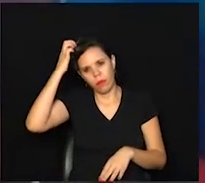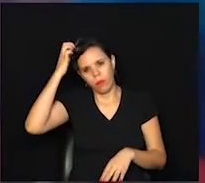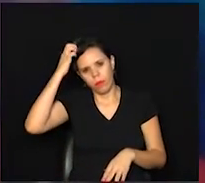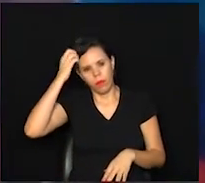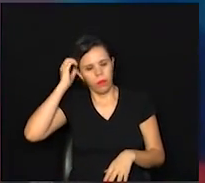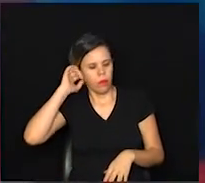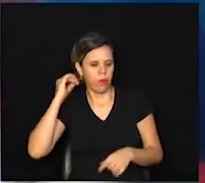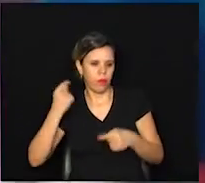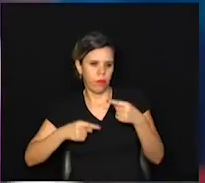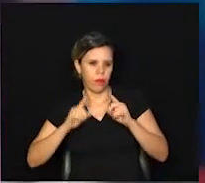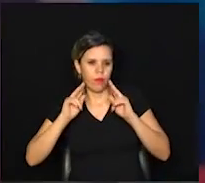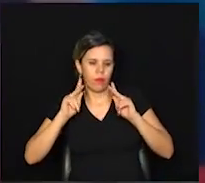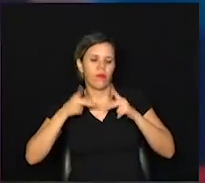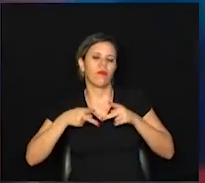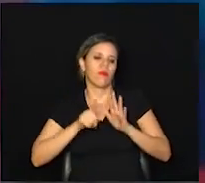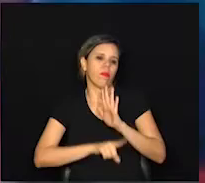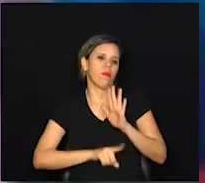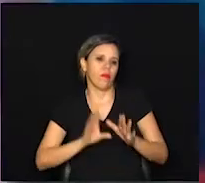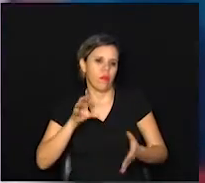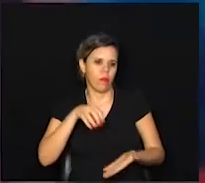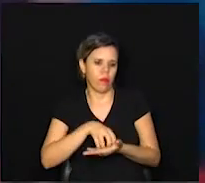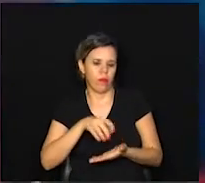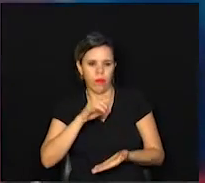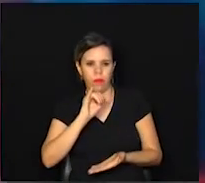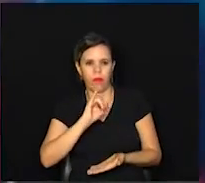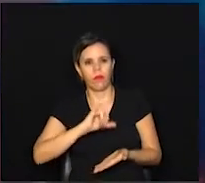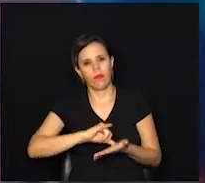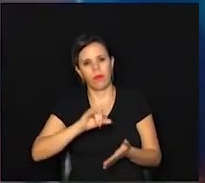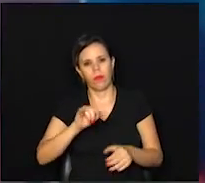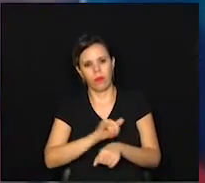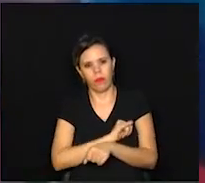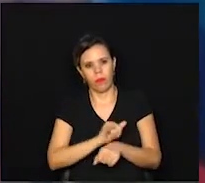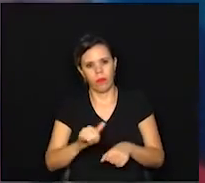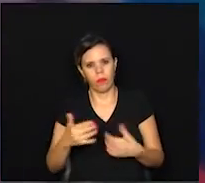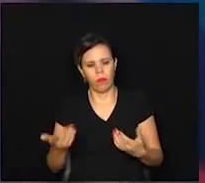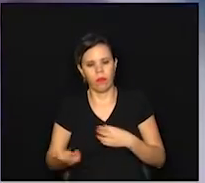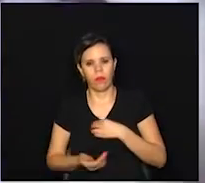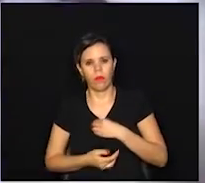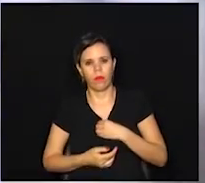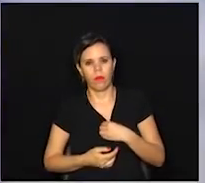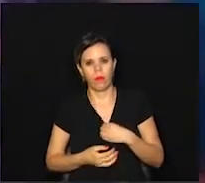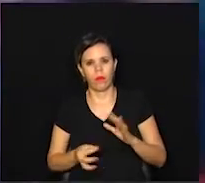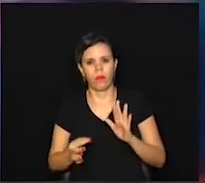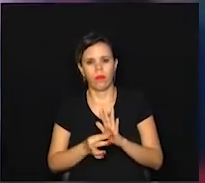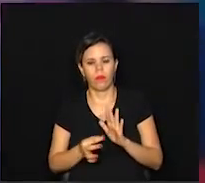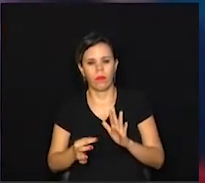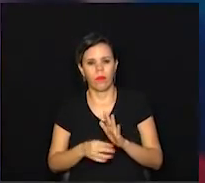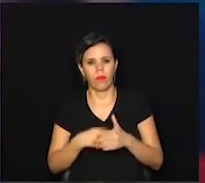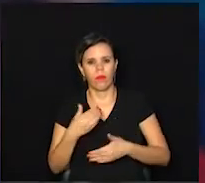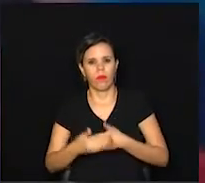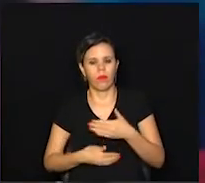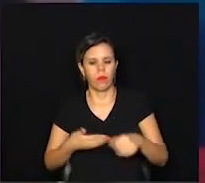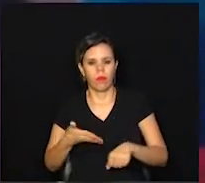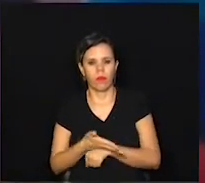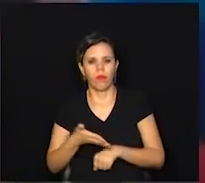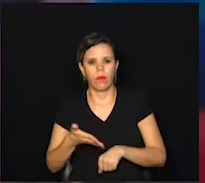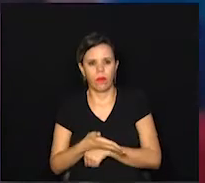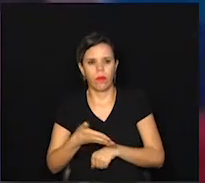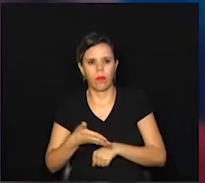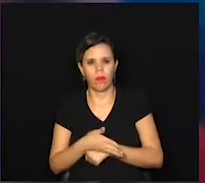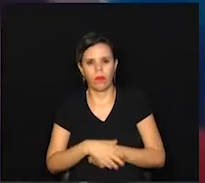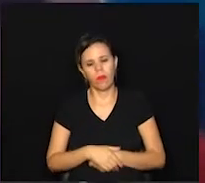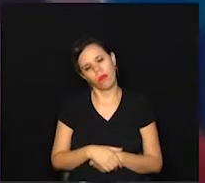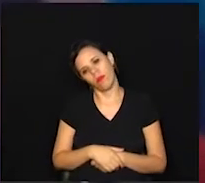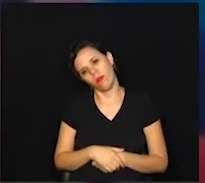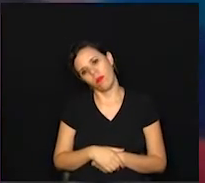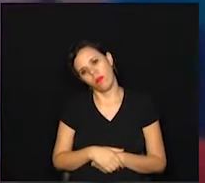política de direitos humanos tem que ser um centro do governo, tem que ser estratégico, né? Do ponto de vista do processo de participação, vou